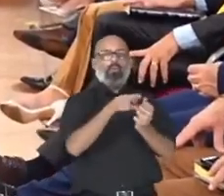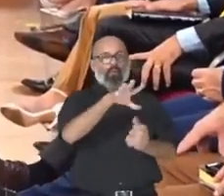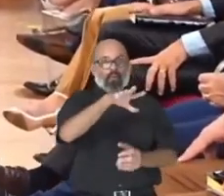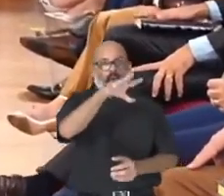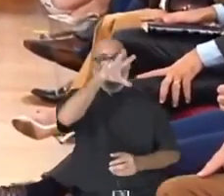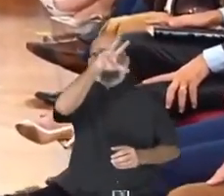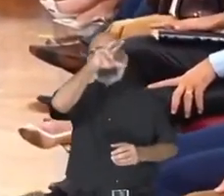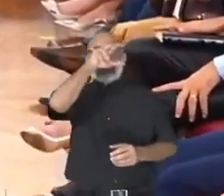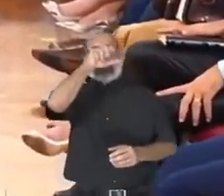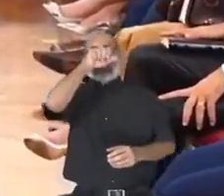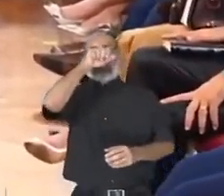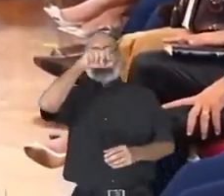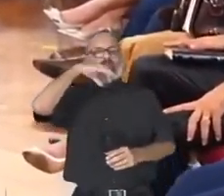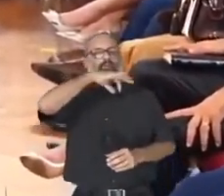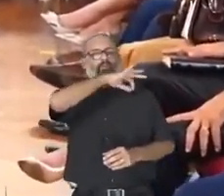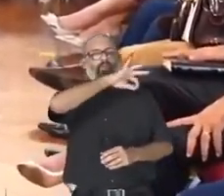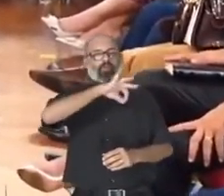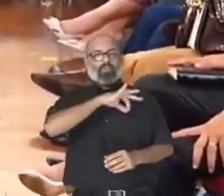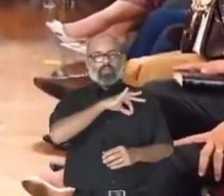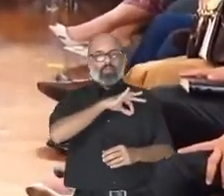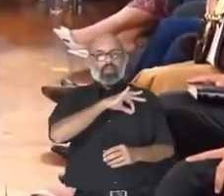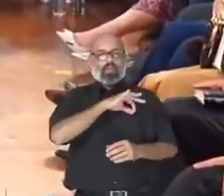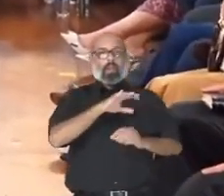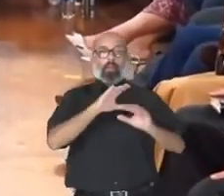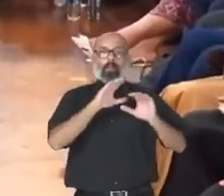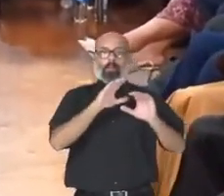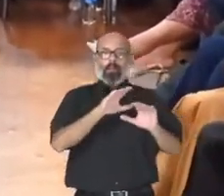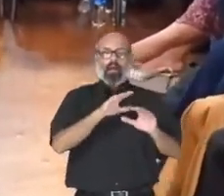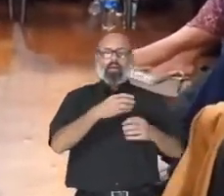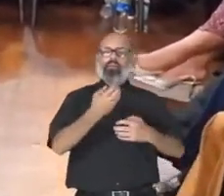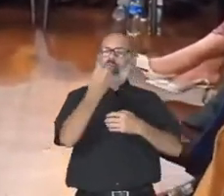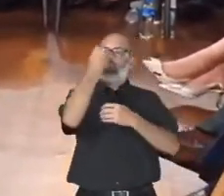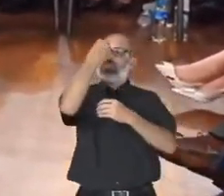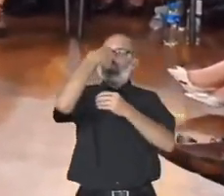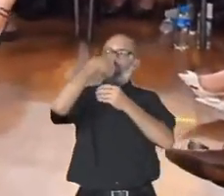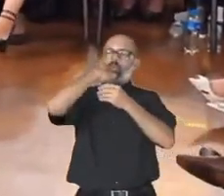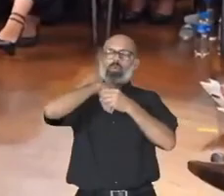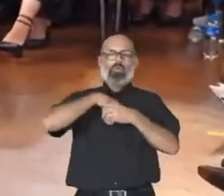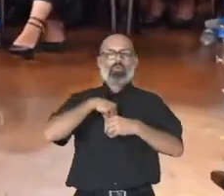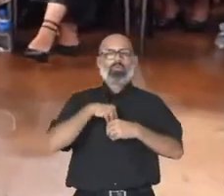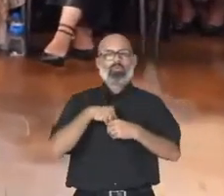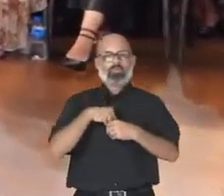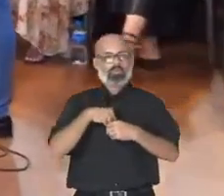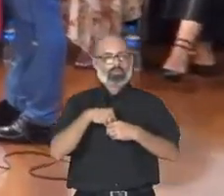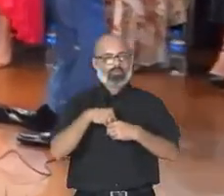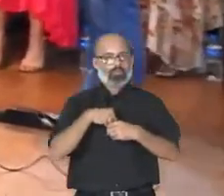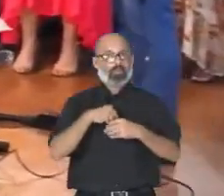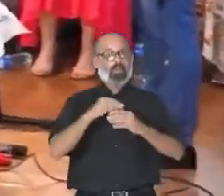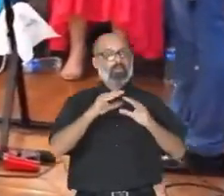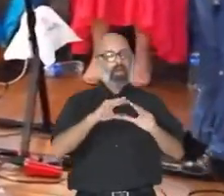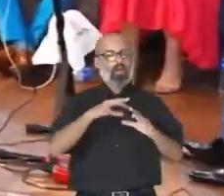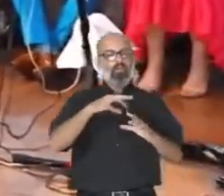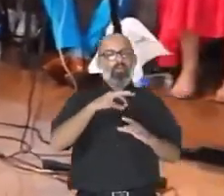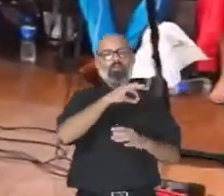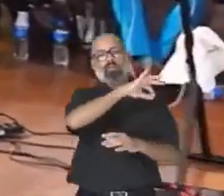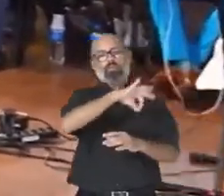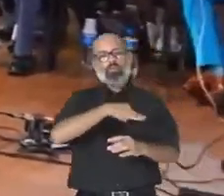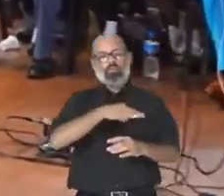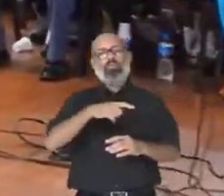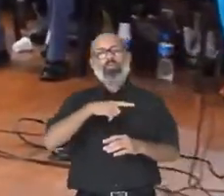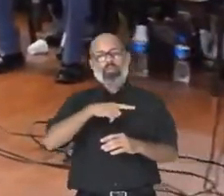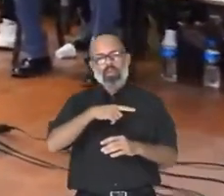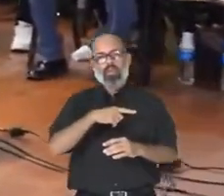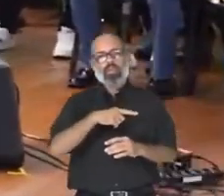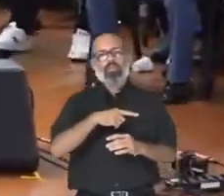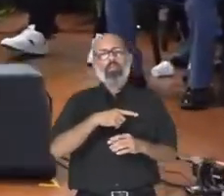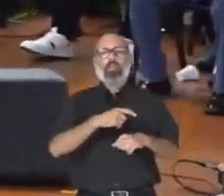o Espírito Santo. O Espírito Santo entrou dentro deles. O Espírito Santo até aquele momento estava